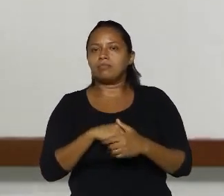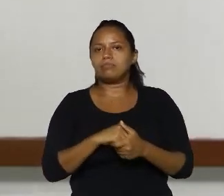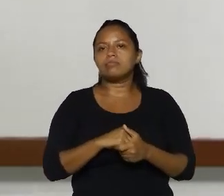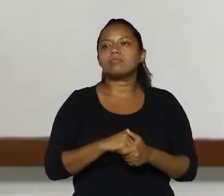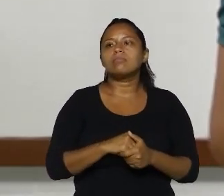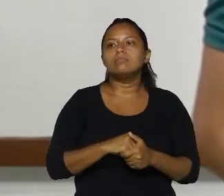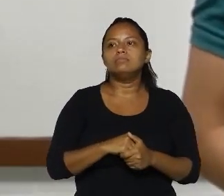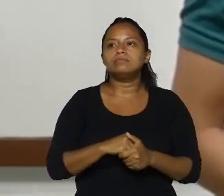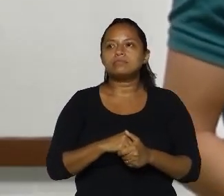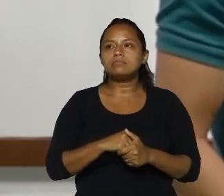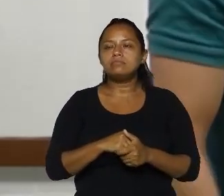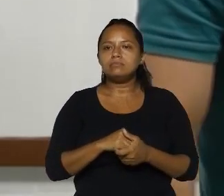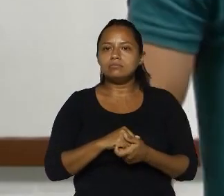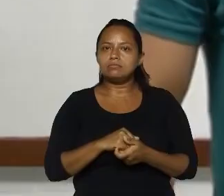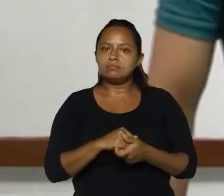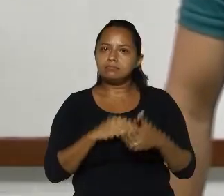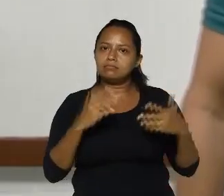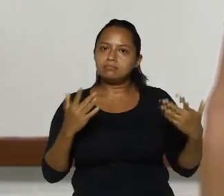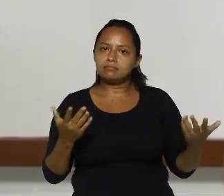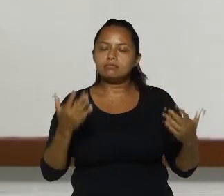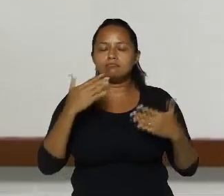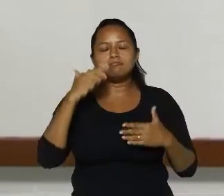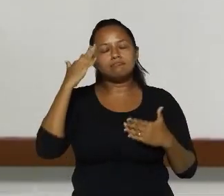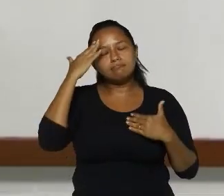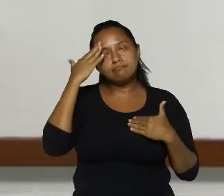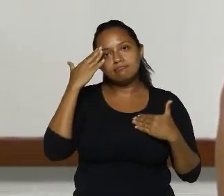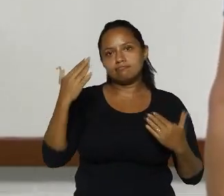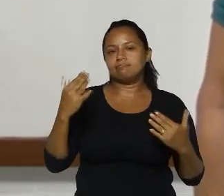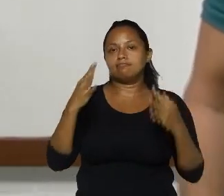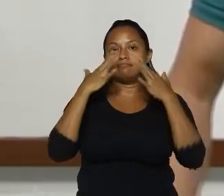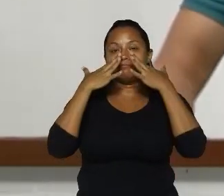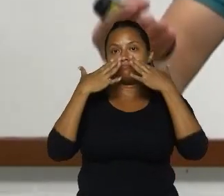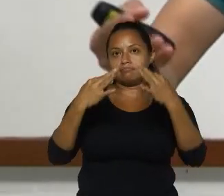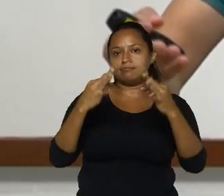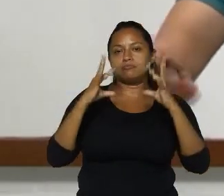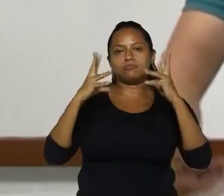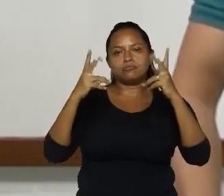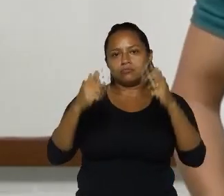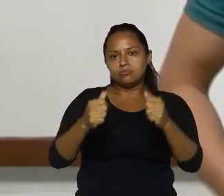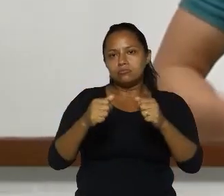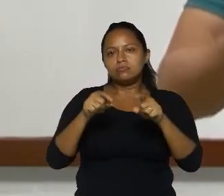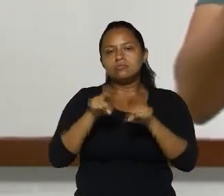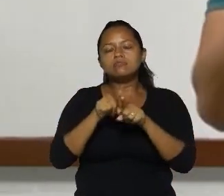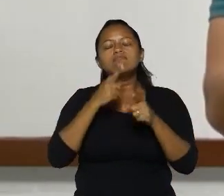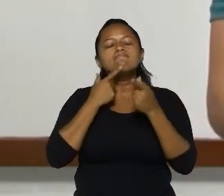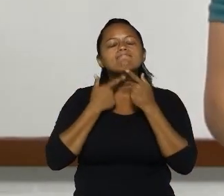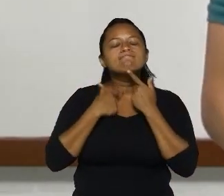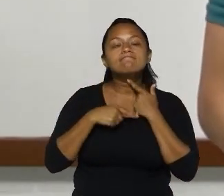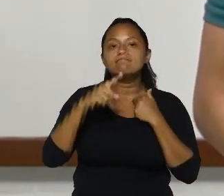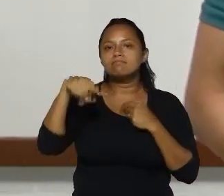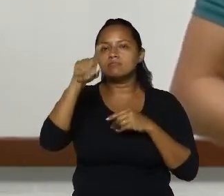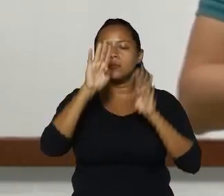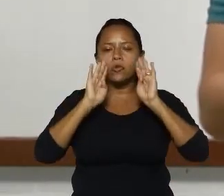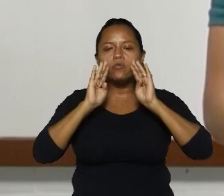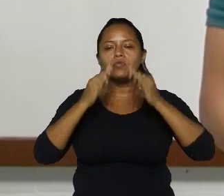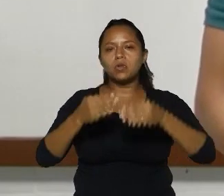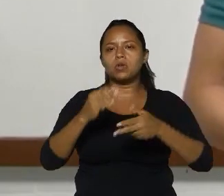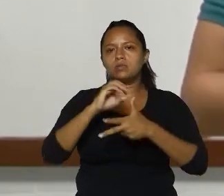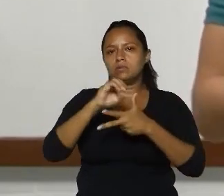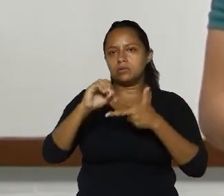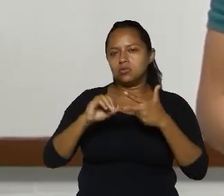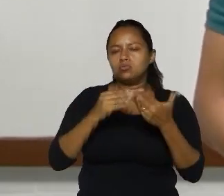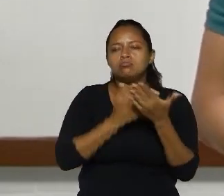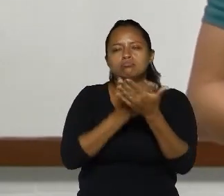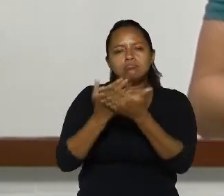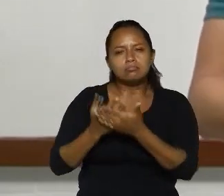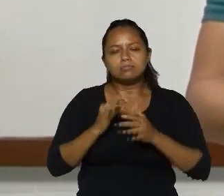função. Galera, eu gostaria de agradecer a atenção de vocês e desejar que vocês continuem aí focados, estudando,